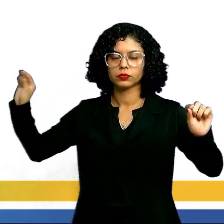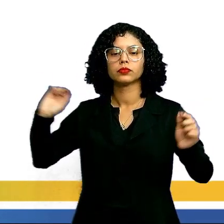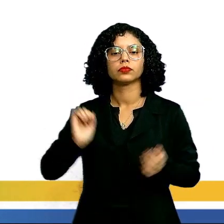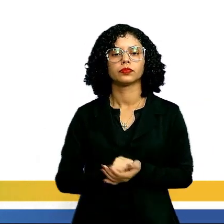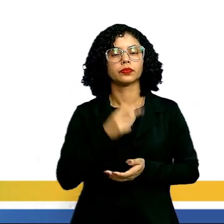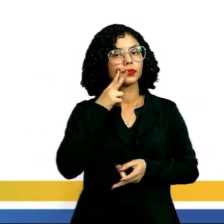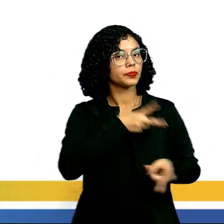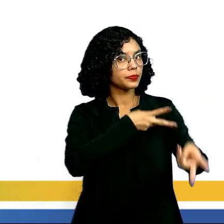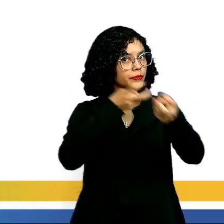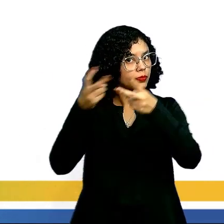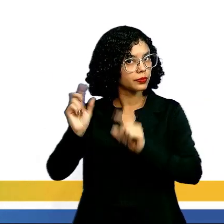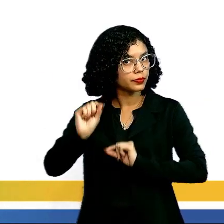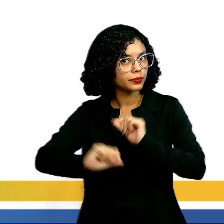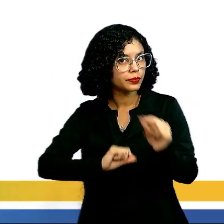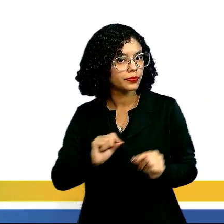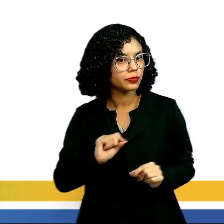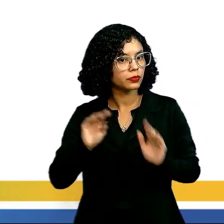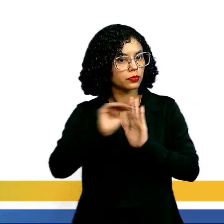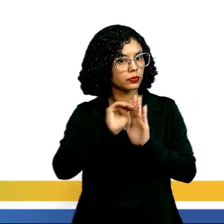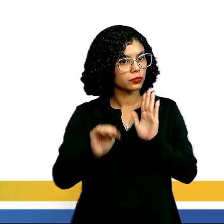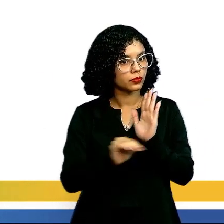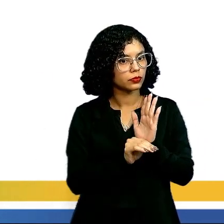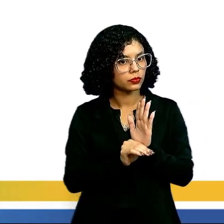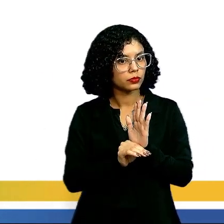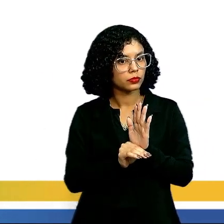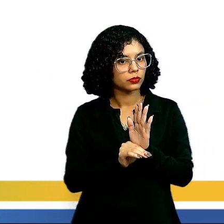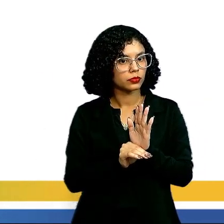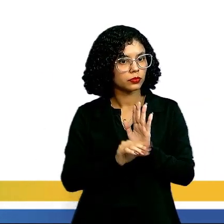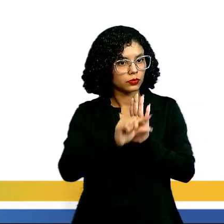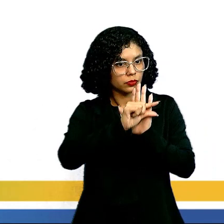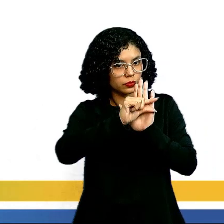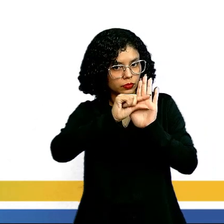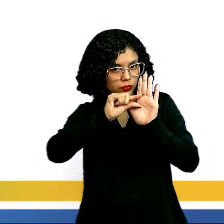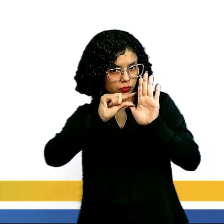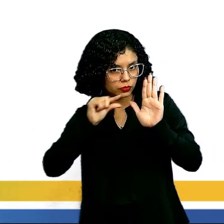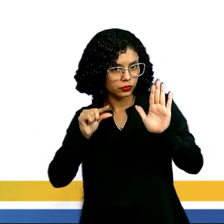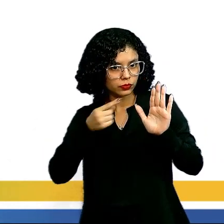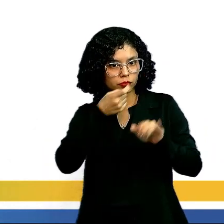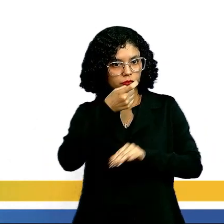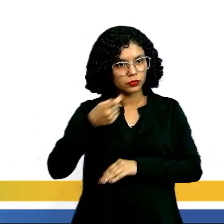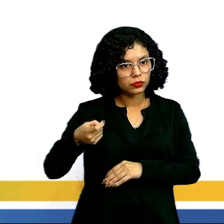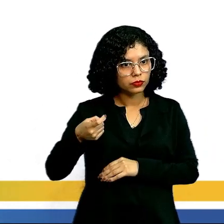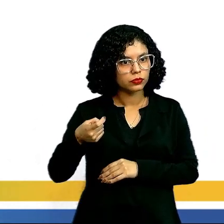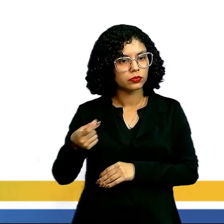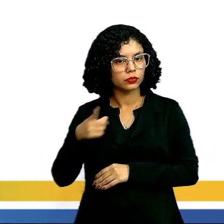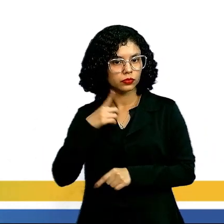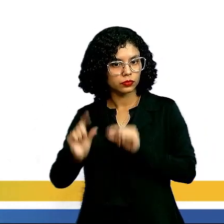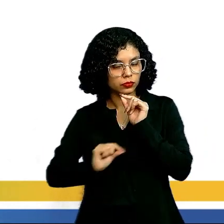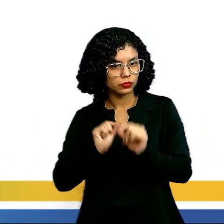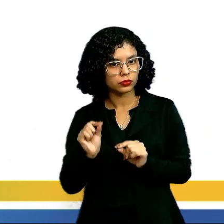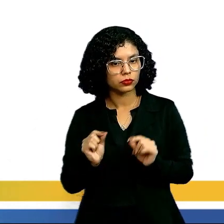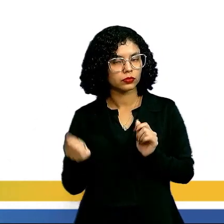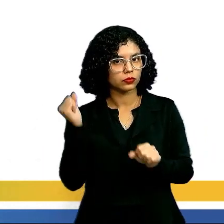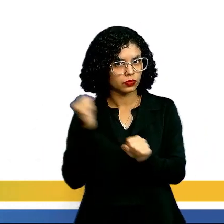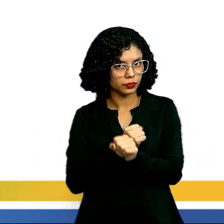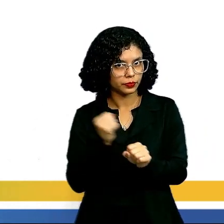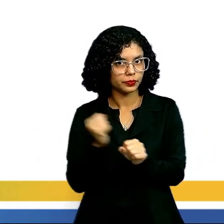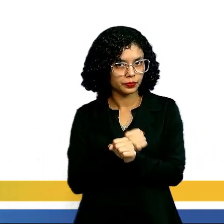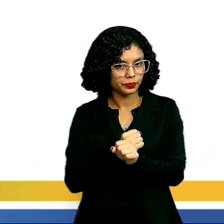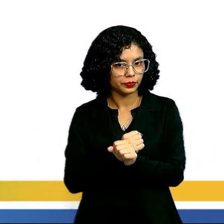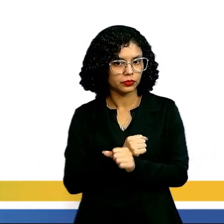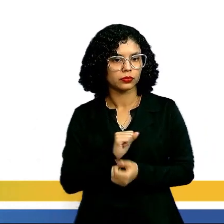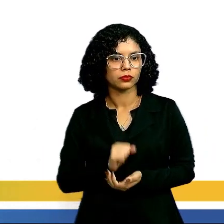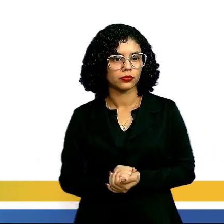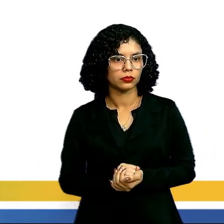Então, observe que a parte de baixo aqui, ó, o eixo X, nós temos aí o ano,